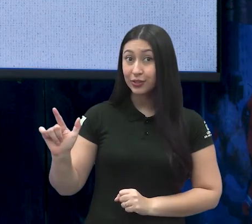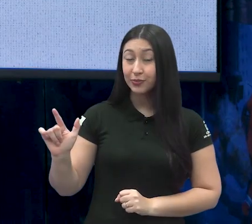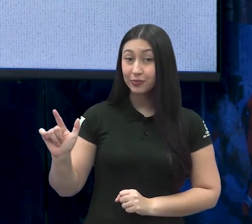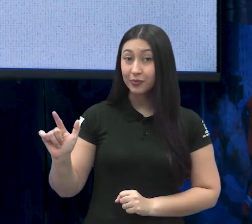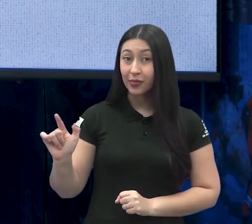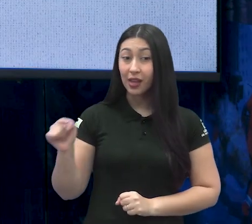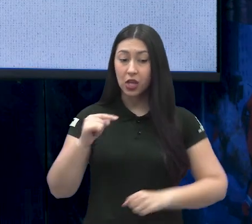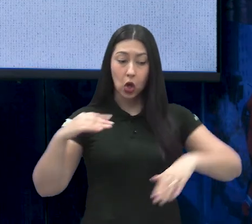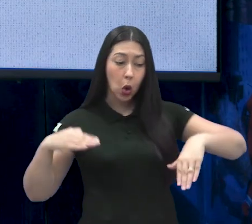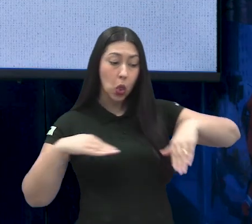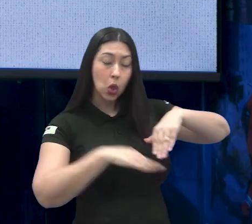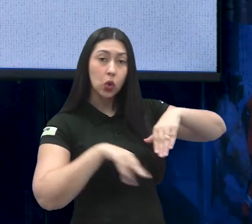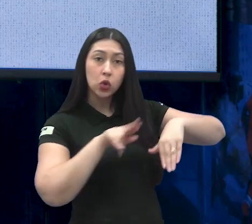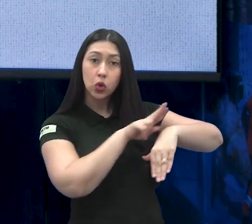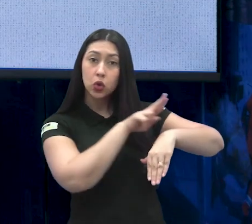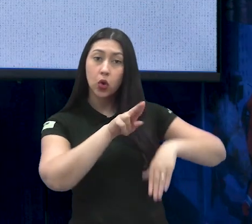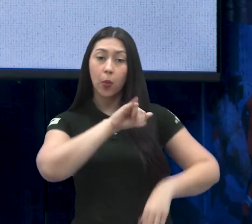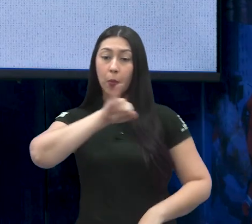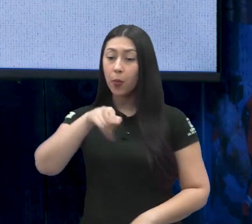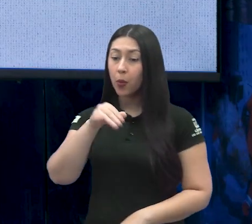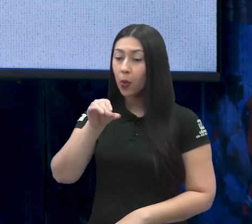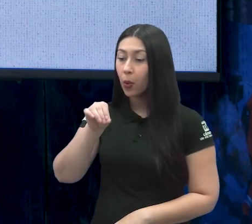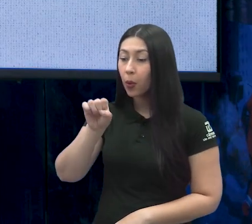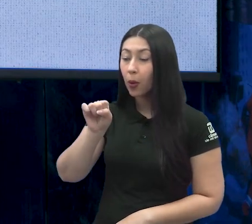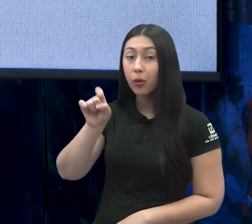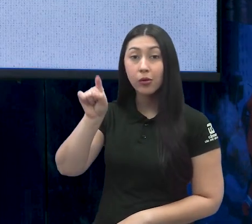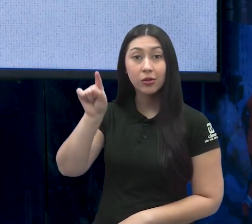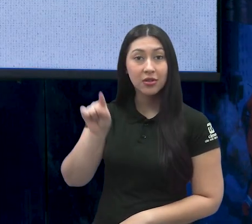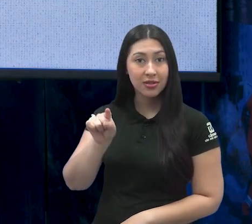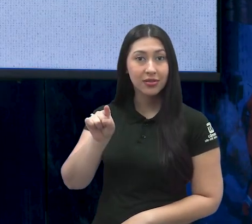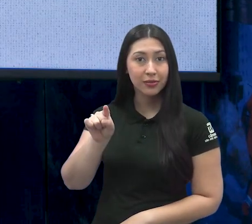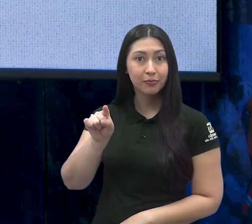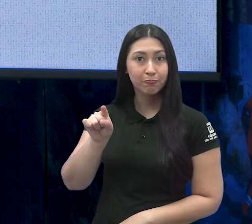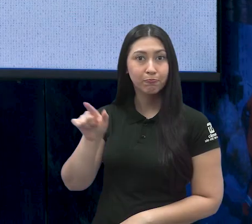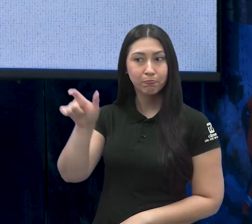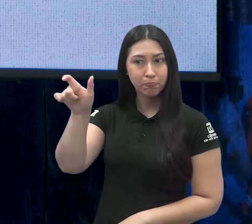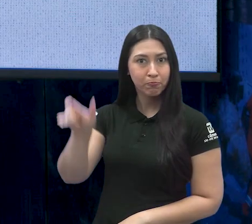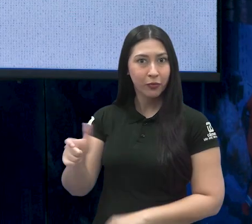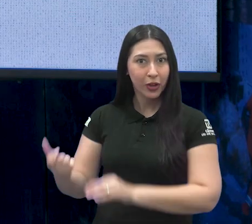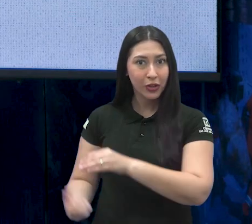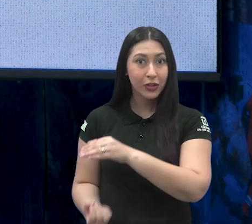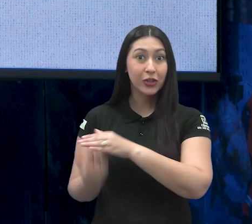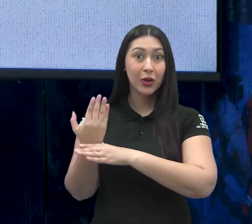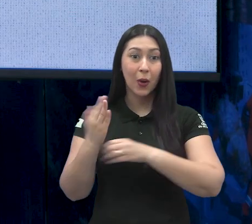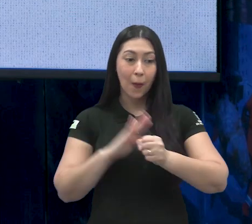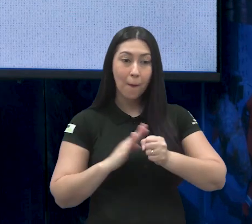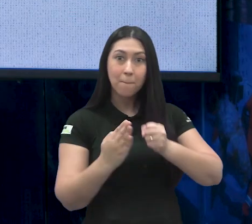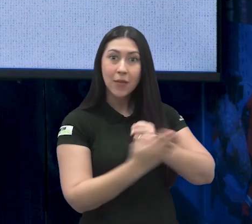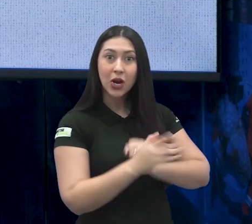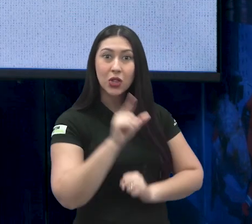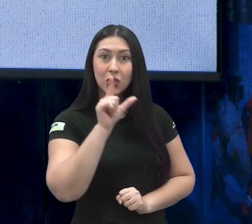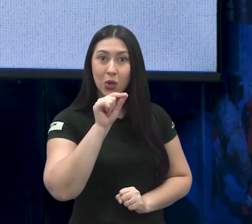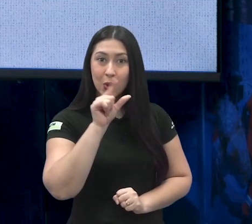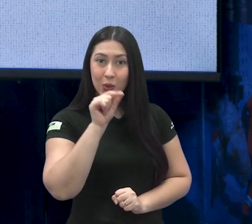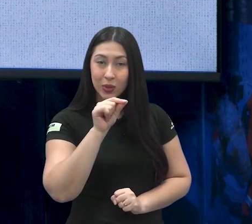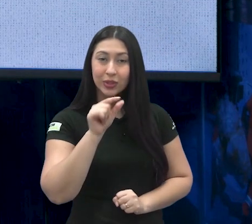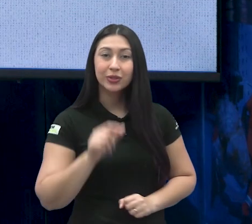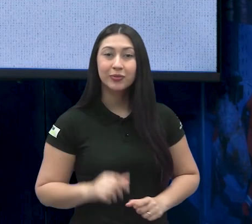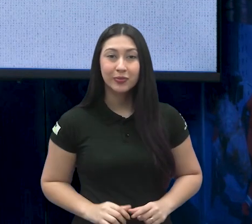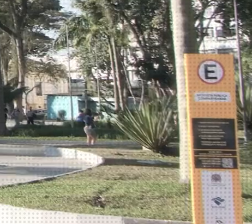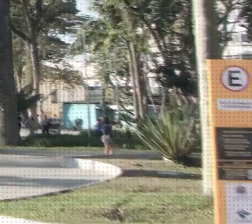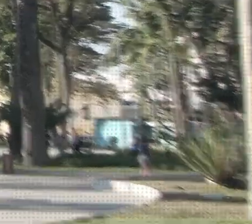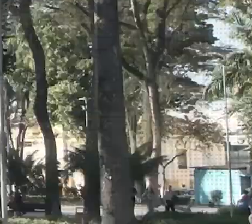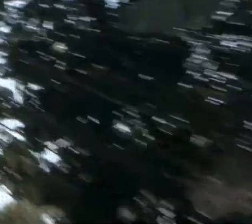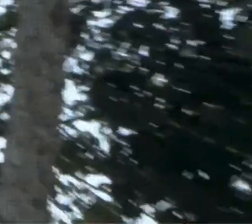José. Esse túnel foi batizado com o nome de José Carlos Pereira da Silva, um dos fundadores do Parque Novo